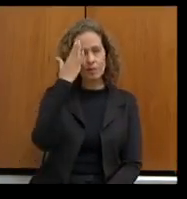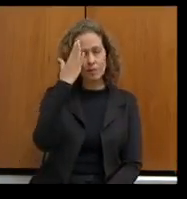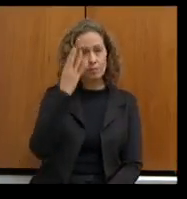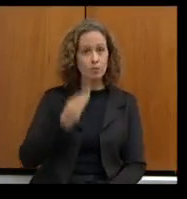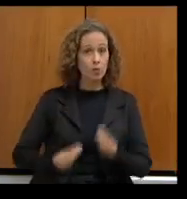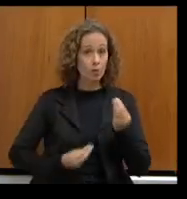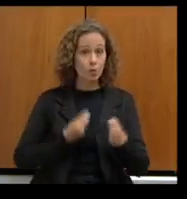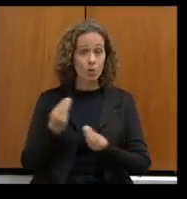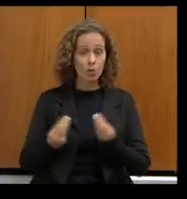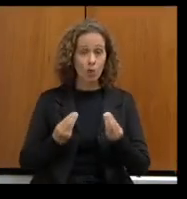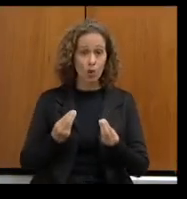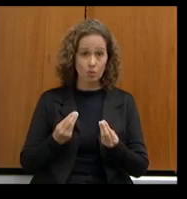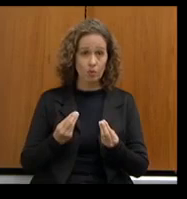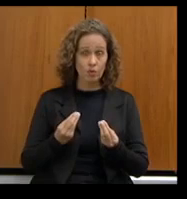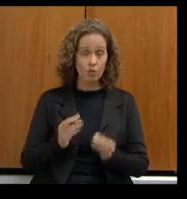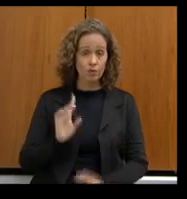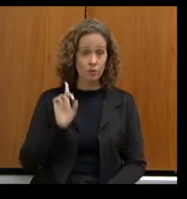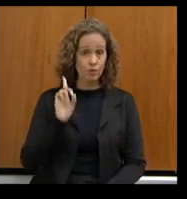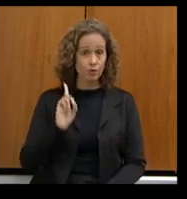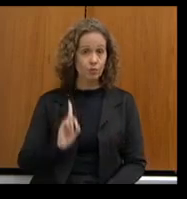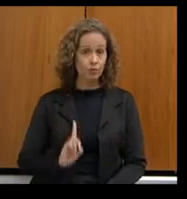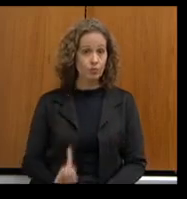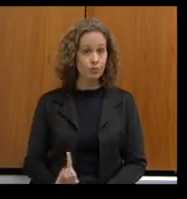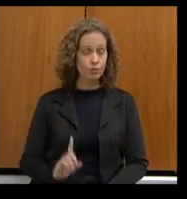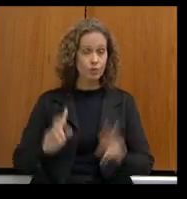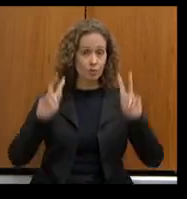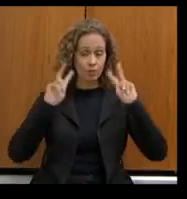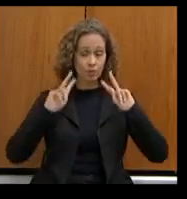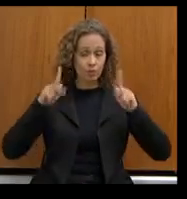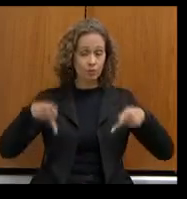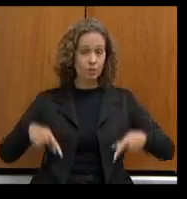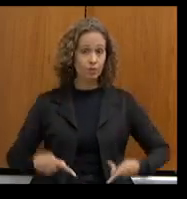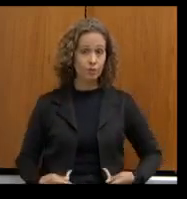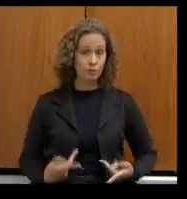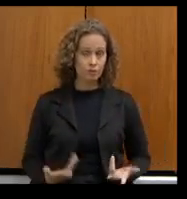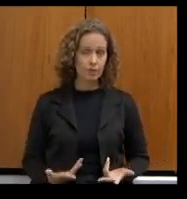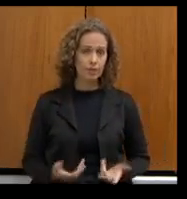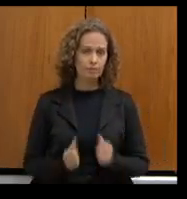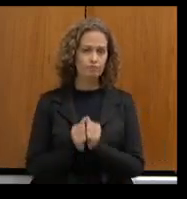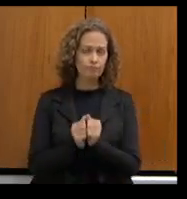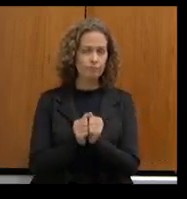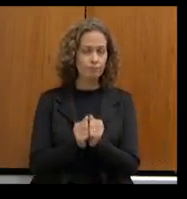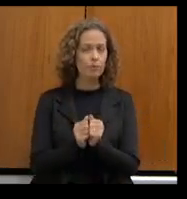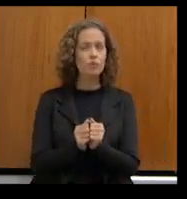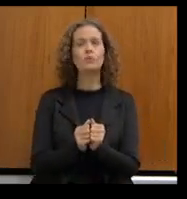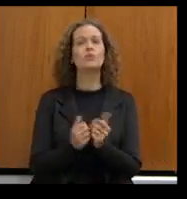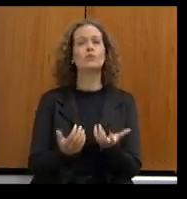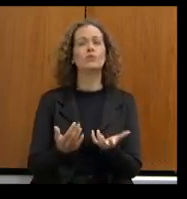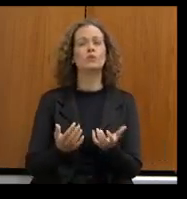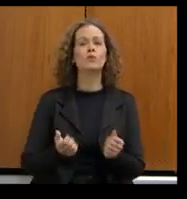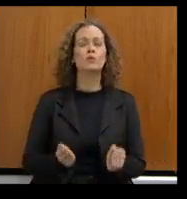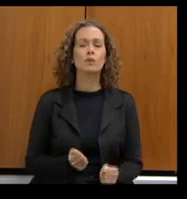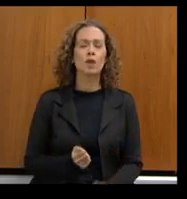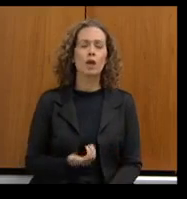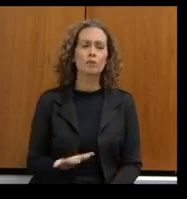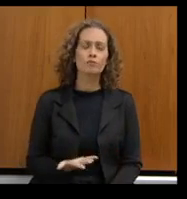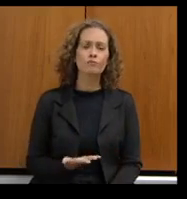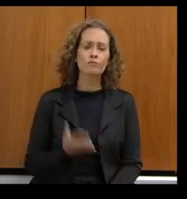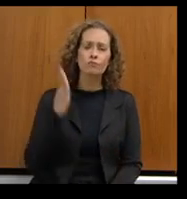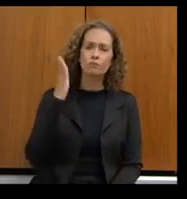humanos caminha ao lado dessa pública seja com demanda direto